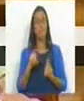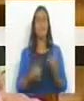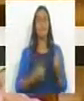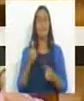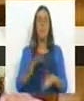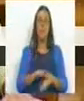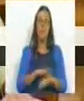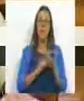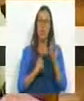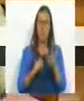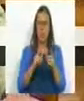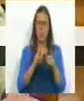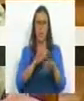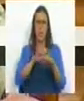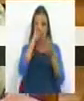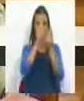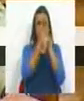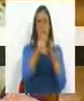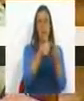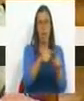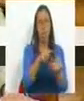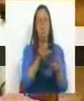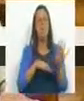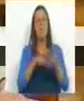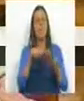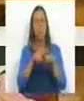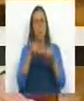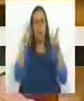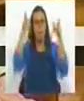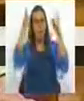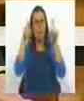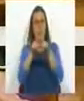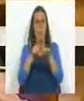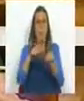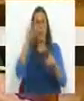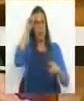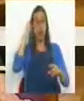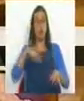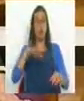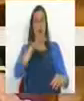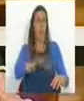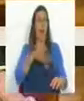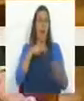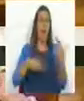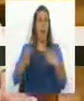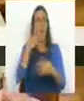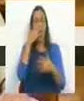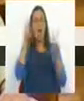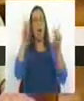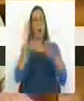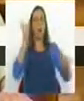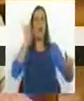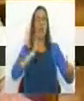alguma esquerda, sobretudo a esquerda radical, está num exercício de diabolização dos tais profissionais. Como se esta matéria não